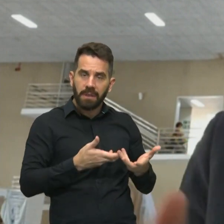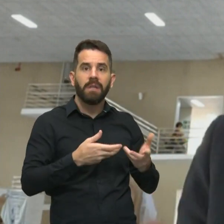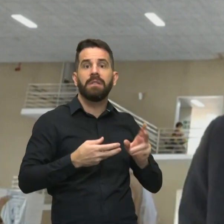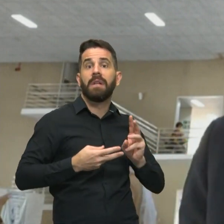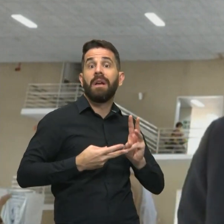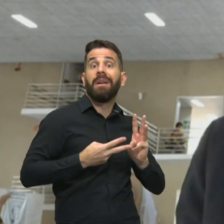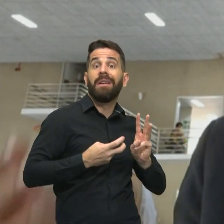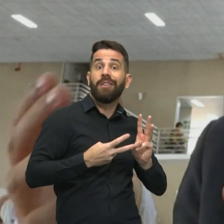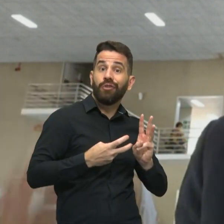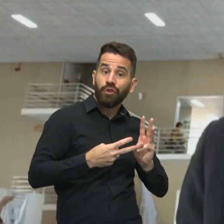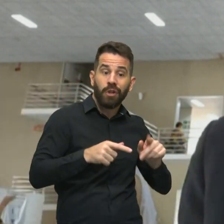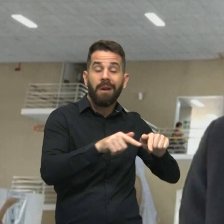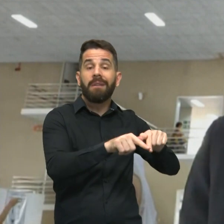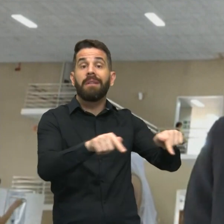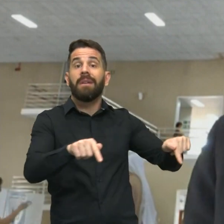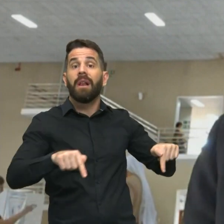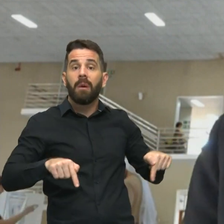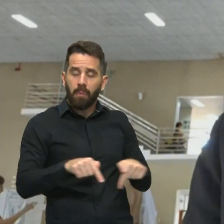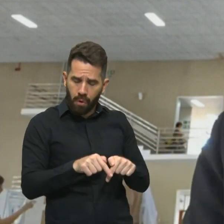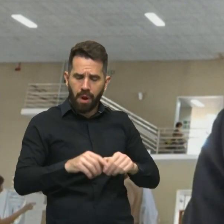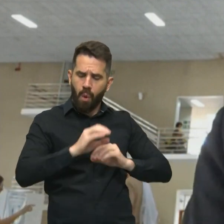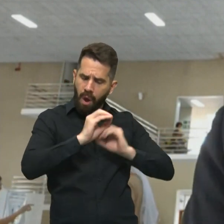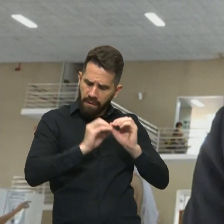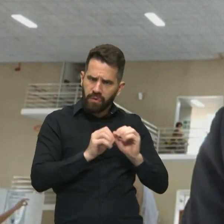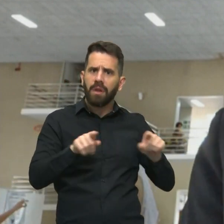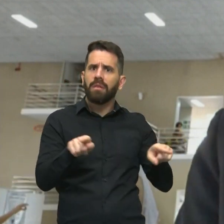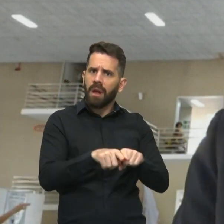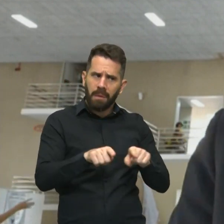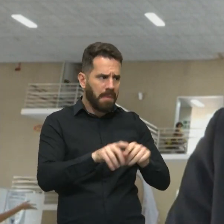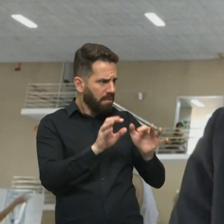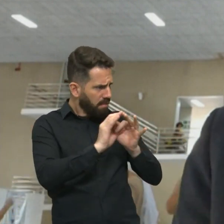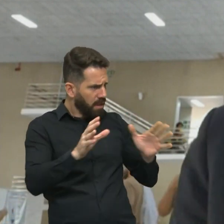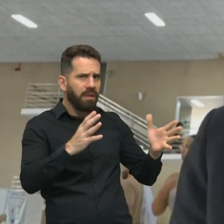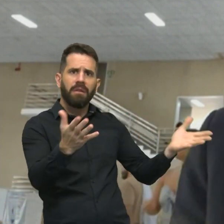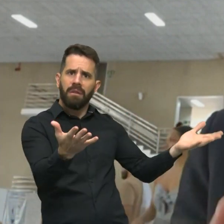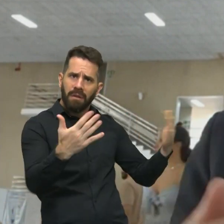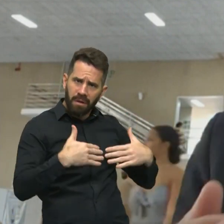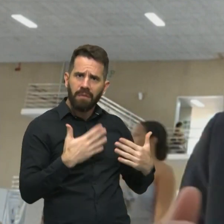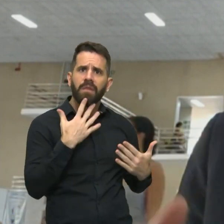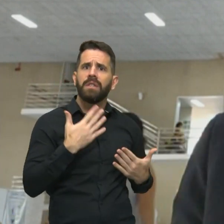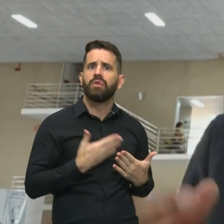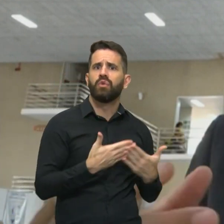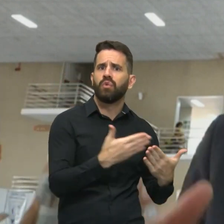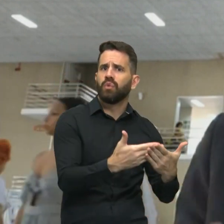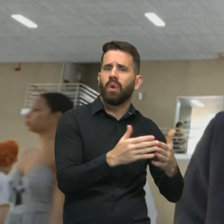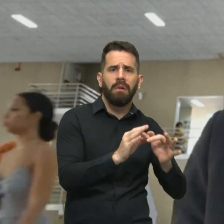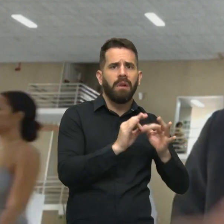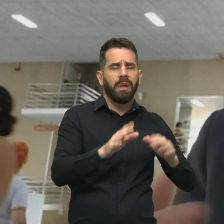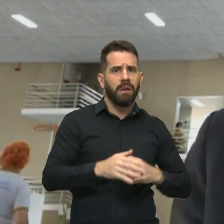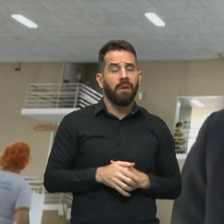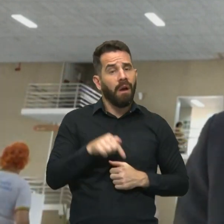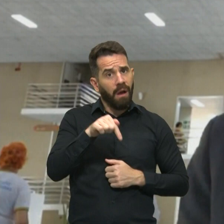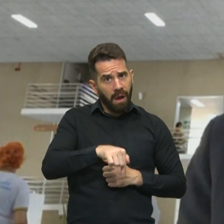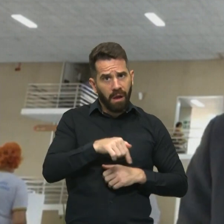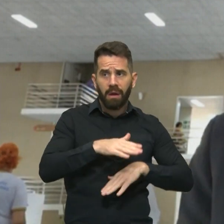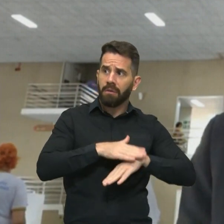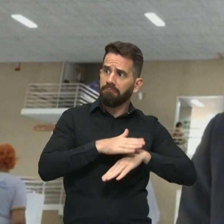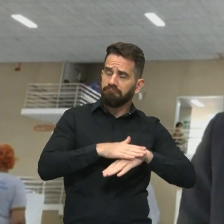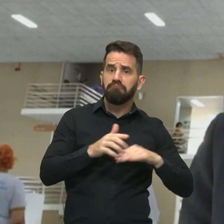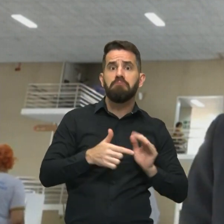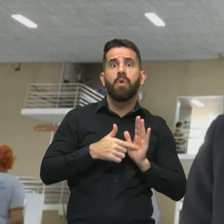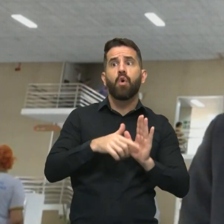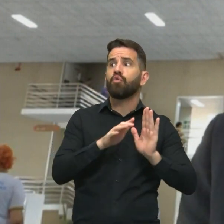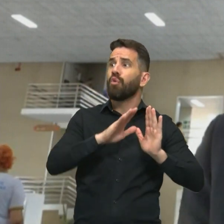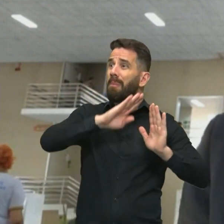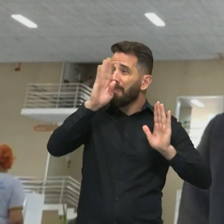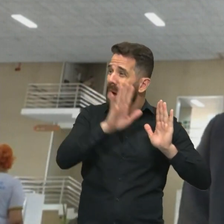a UFG também é um território quilombola. Então, a gente já deu esse sinal ao Brasil, e depois as outras universidades também entraram no sistema de cotas,